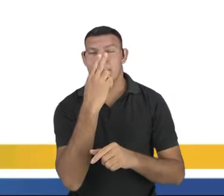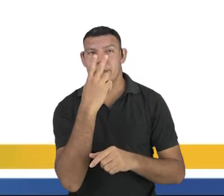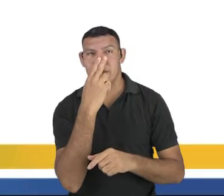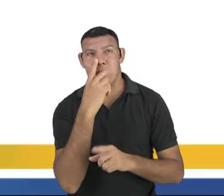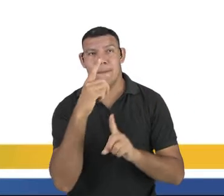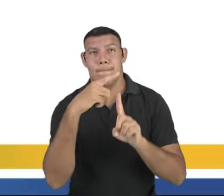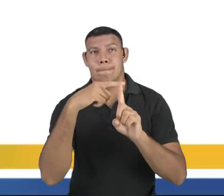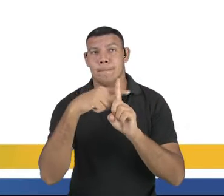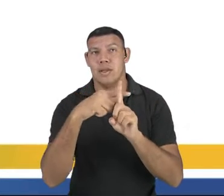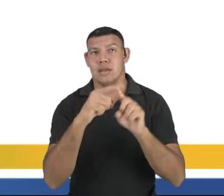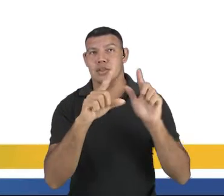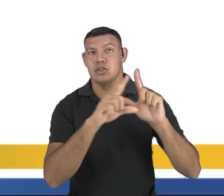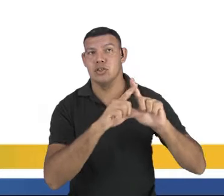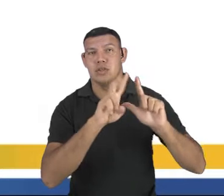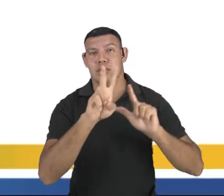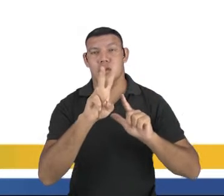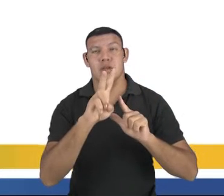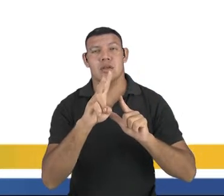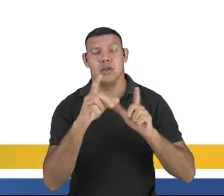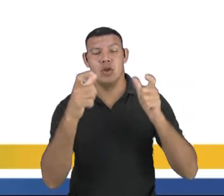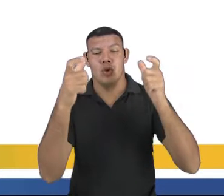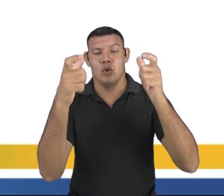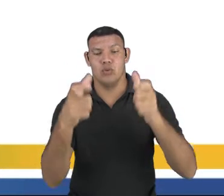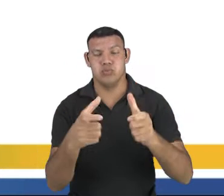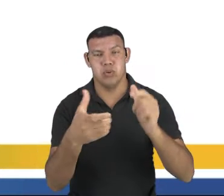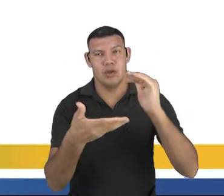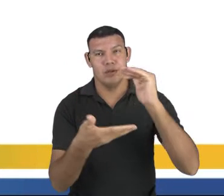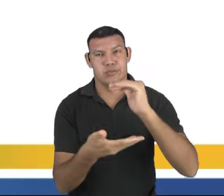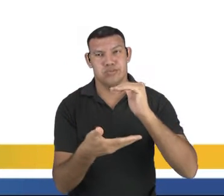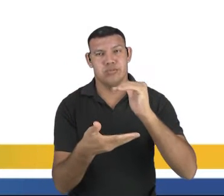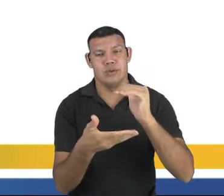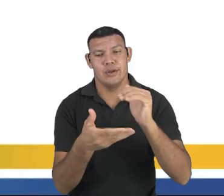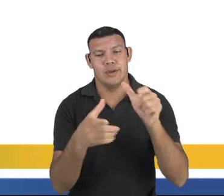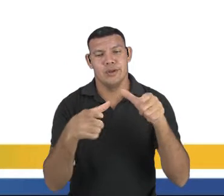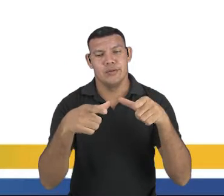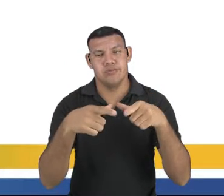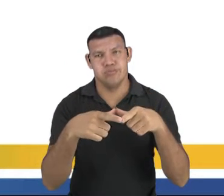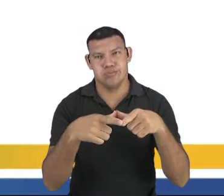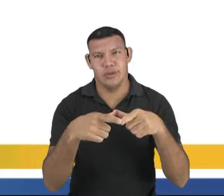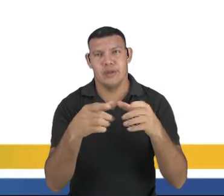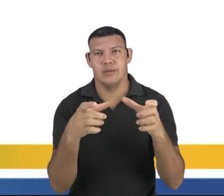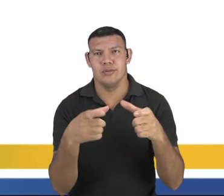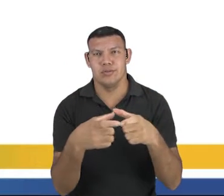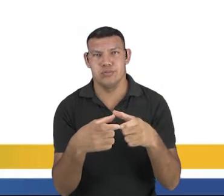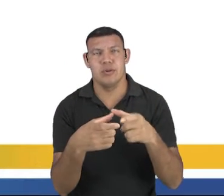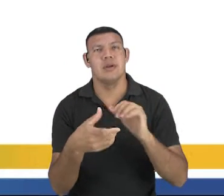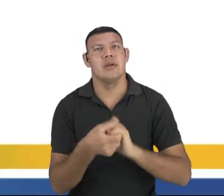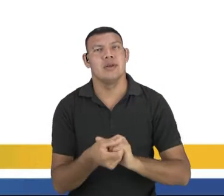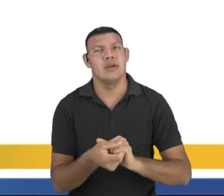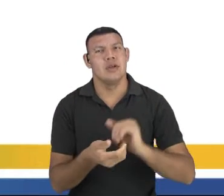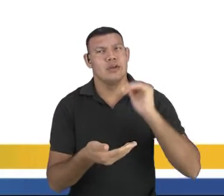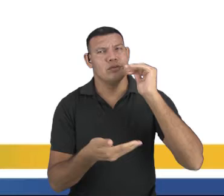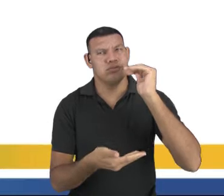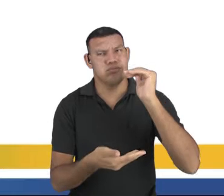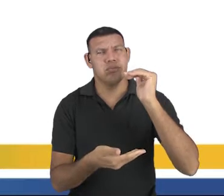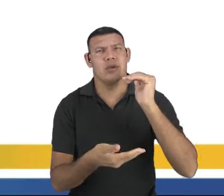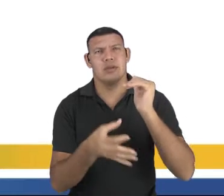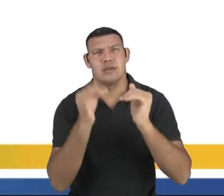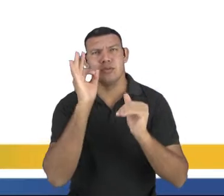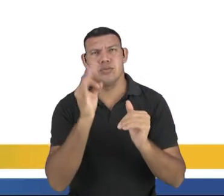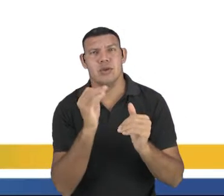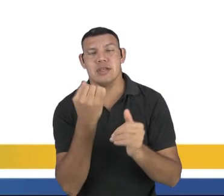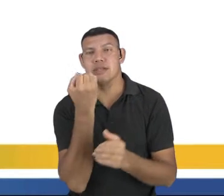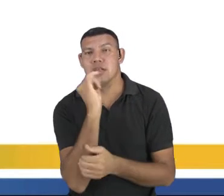dilatação do recipiente. Interessante, pessoal. Às vezes, o recipiente ele vai ter um tamanho já contado. Vamos supor que ele